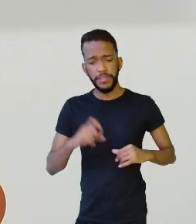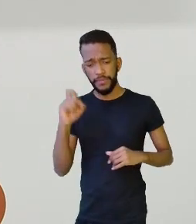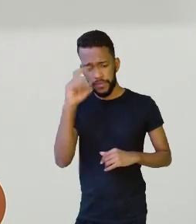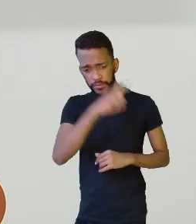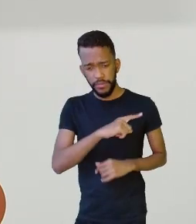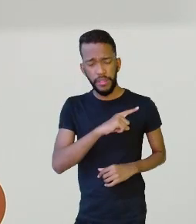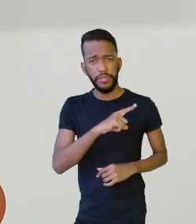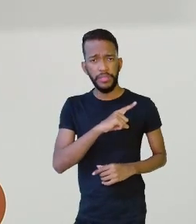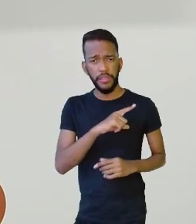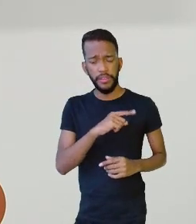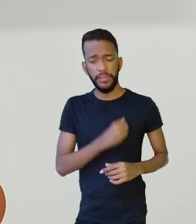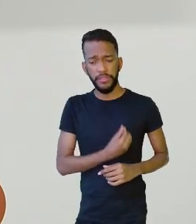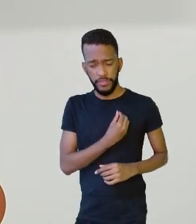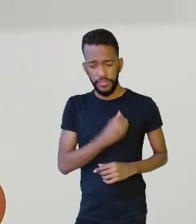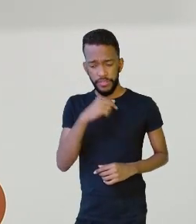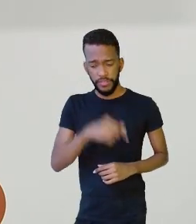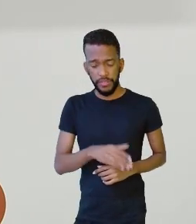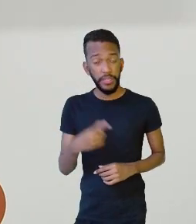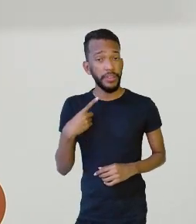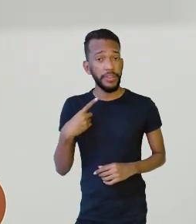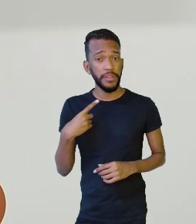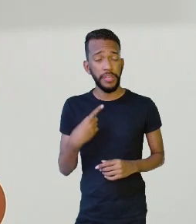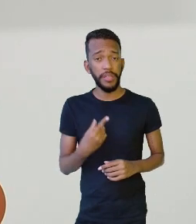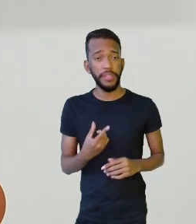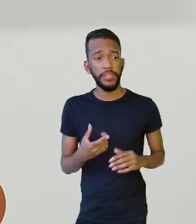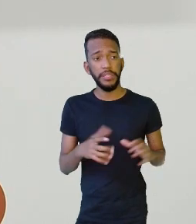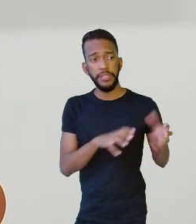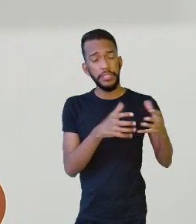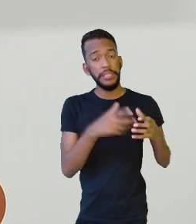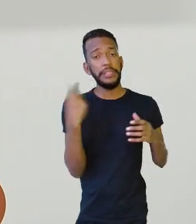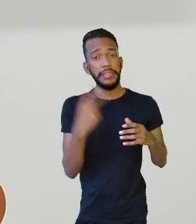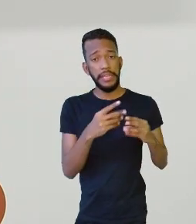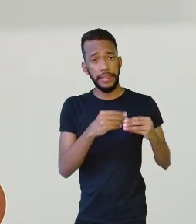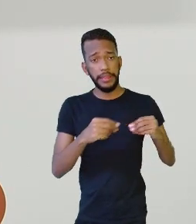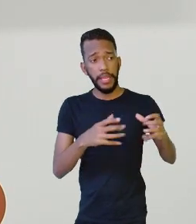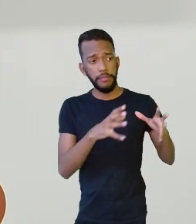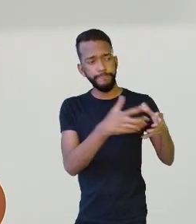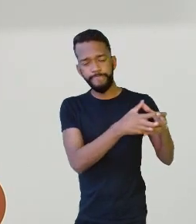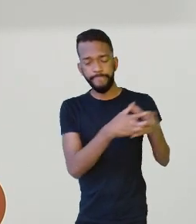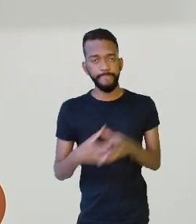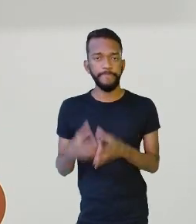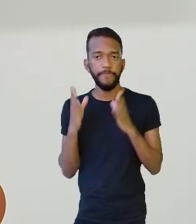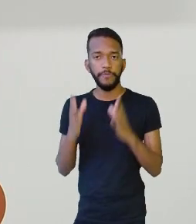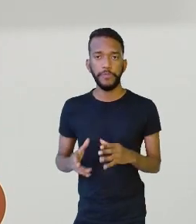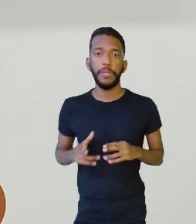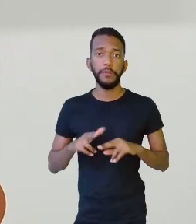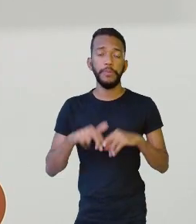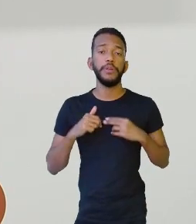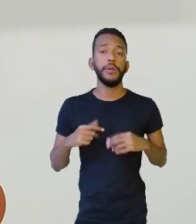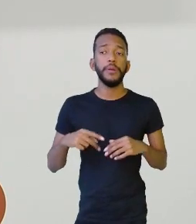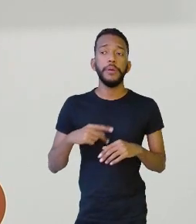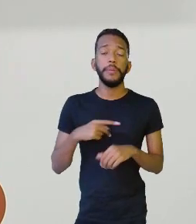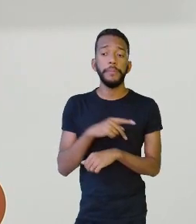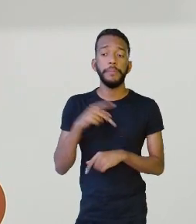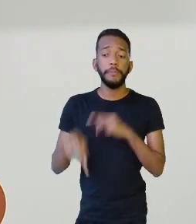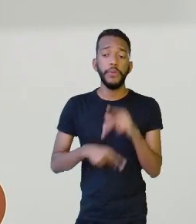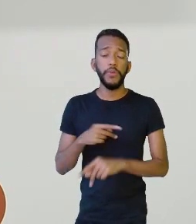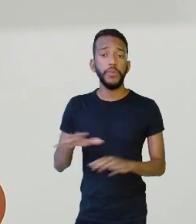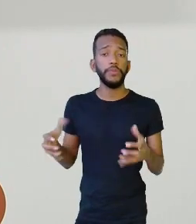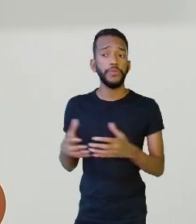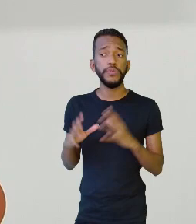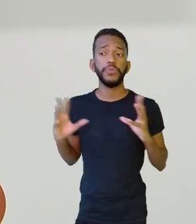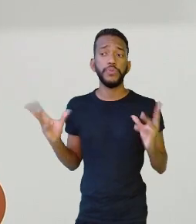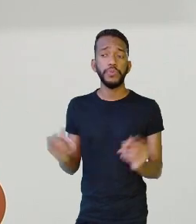virem para cá, de serem retirados, extraídos da sua terra, assim como todos os povos, eles também nos